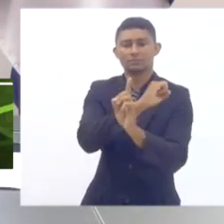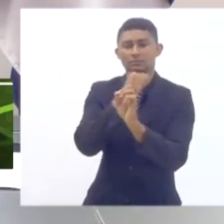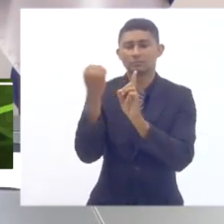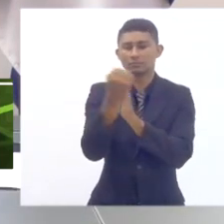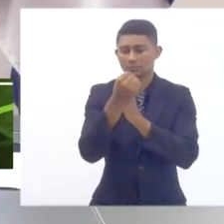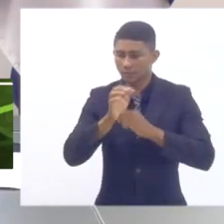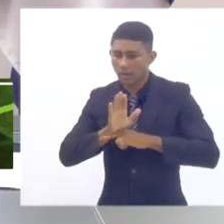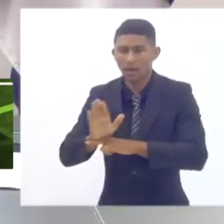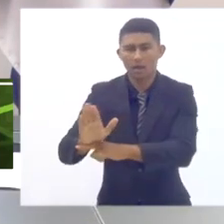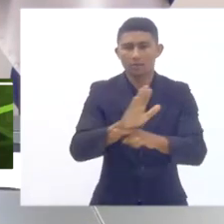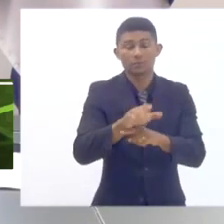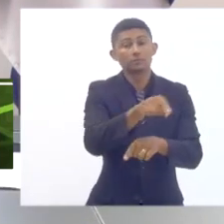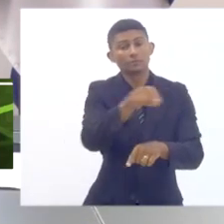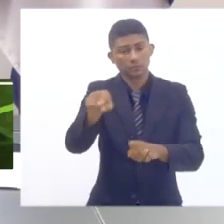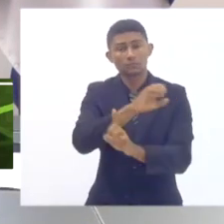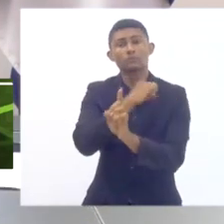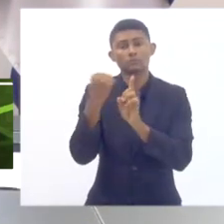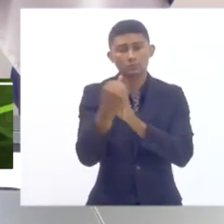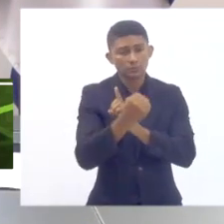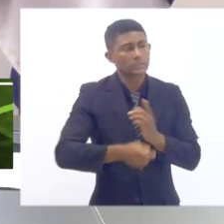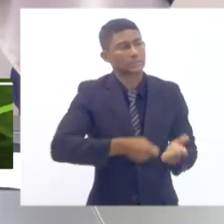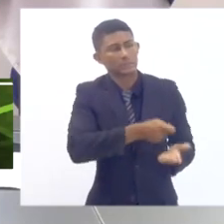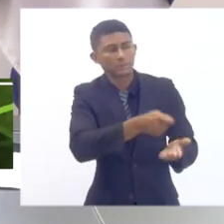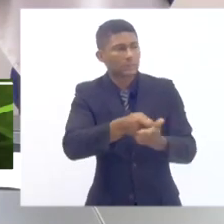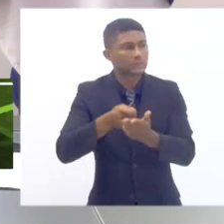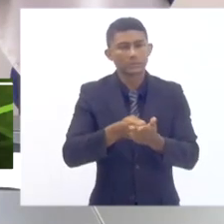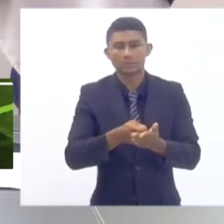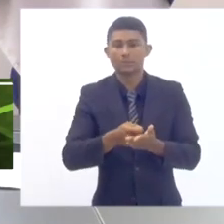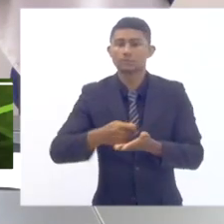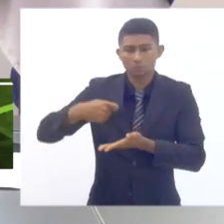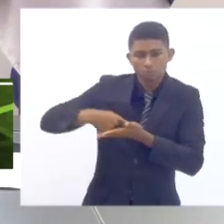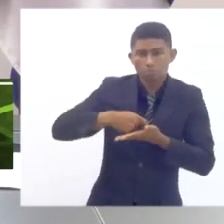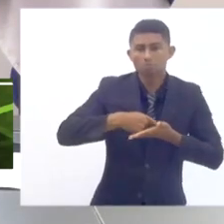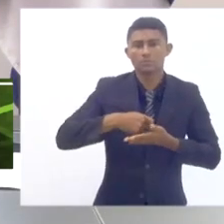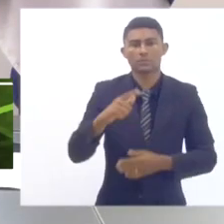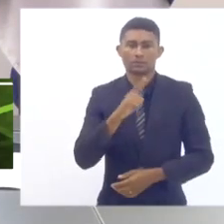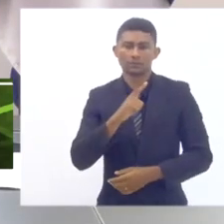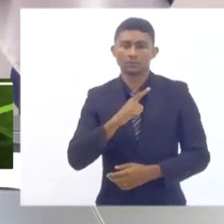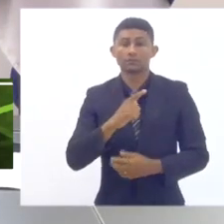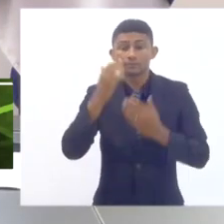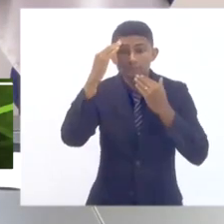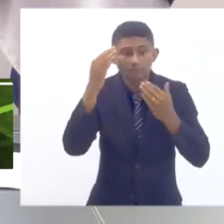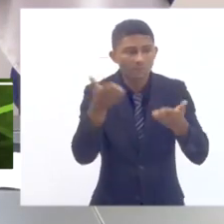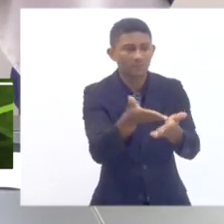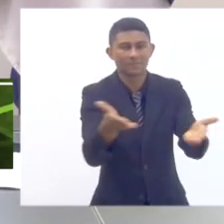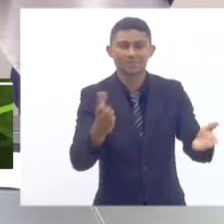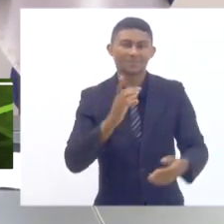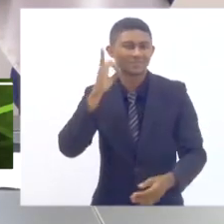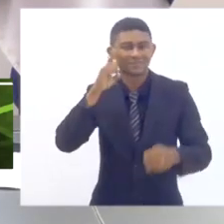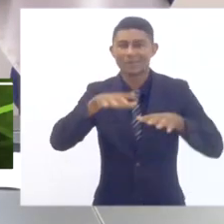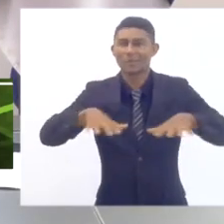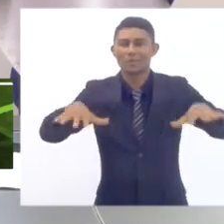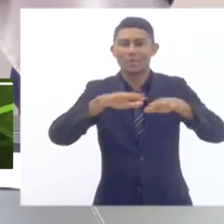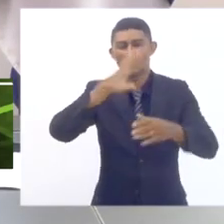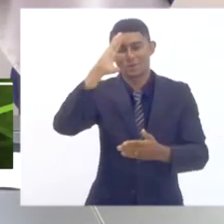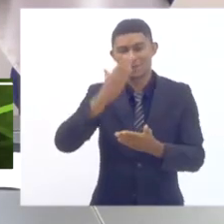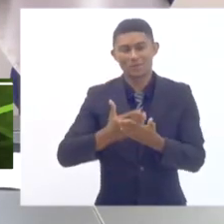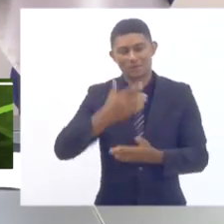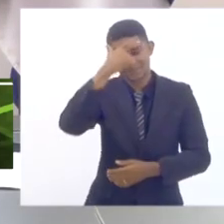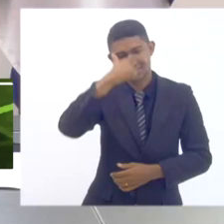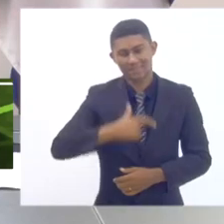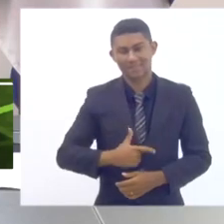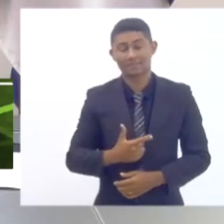sociedade que espera e nos cobra muito na rua. Então, assim, agradecer a confiança de cada parlamentar, quer seja aqui, quer